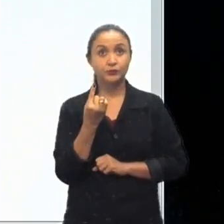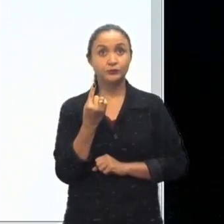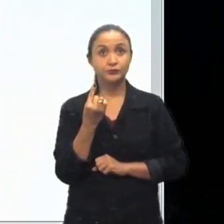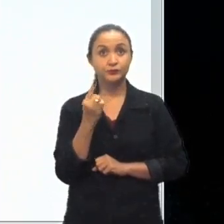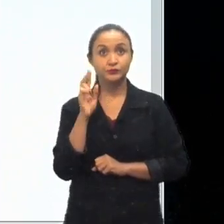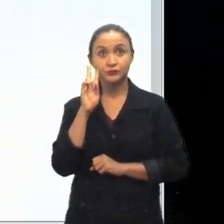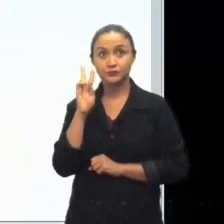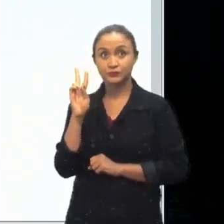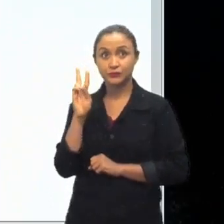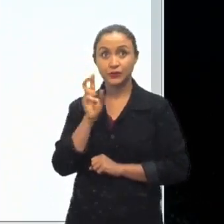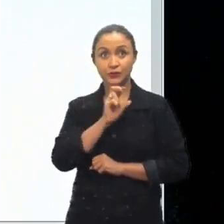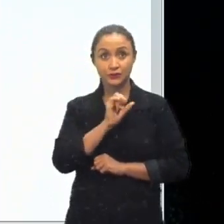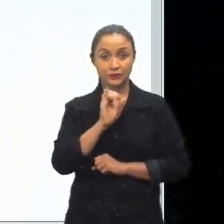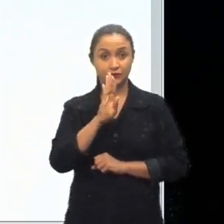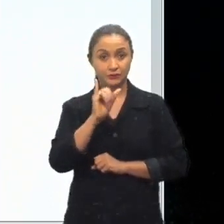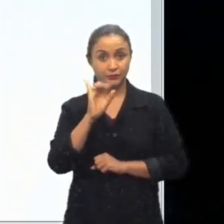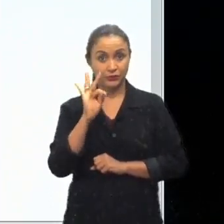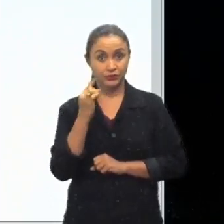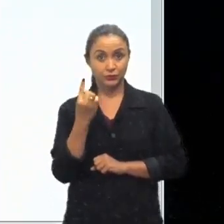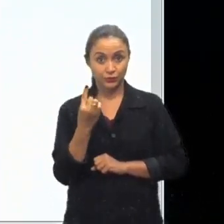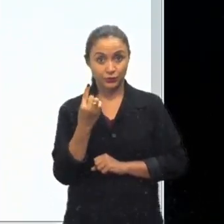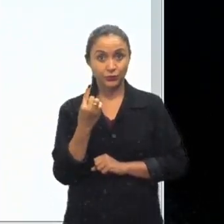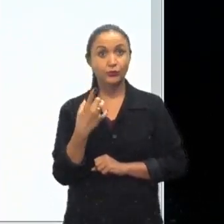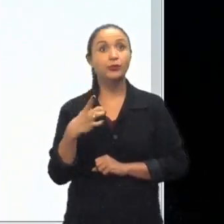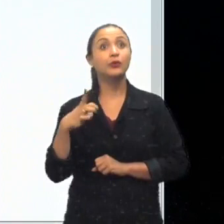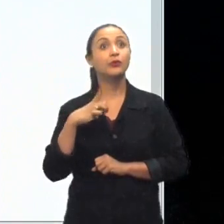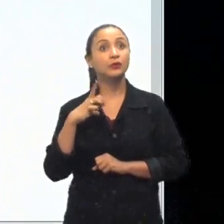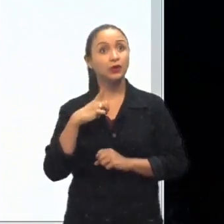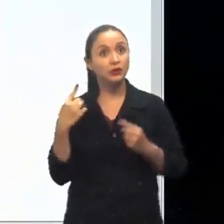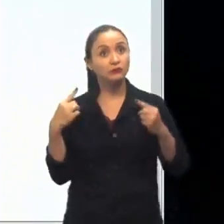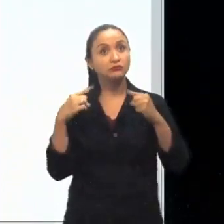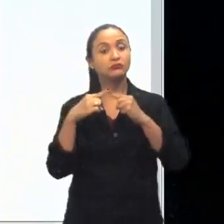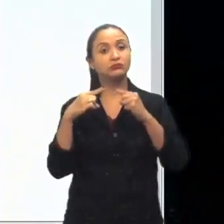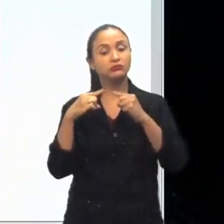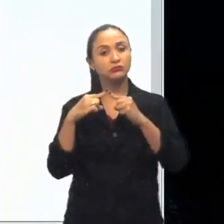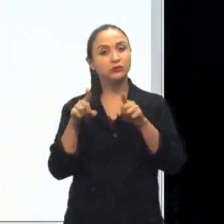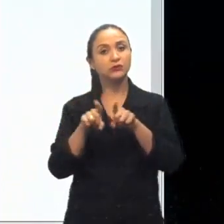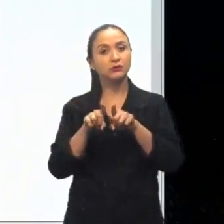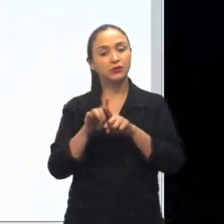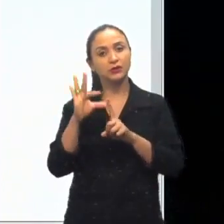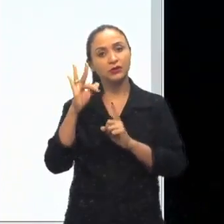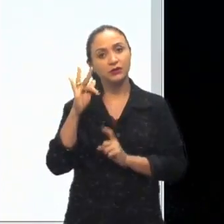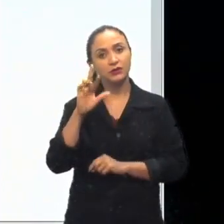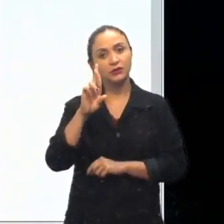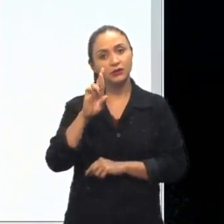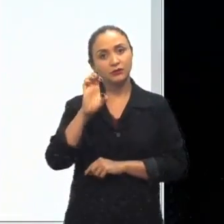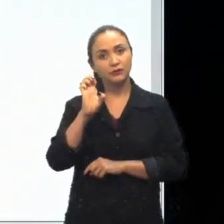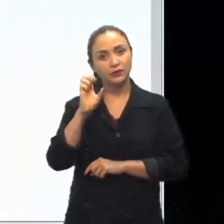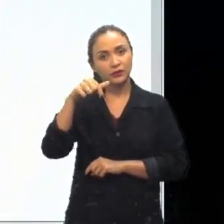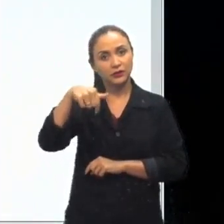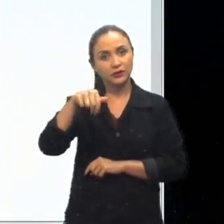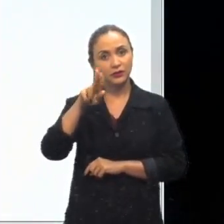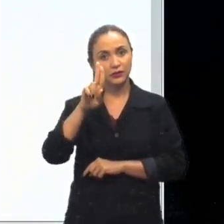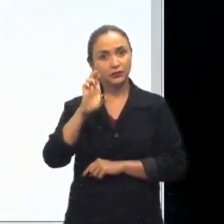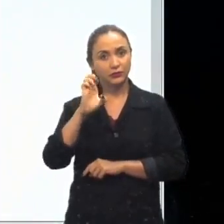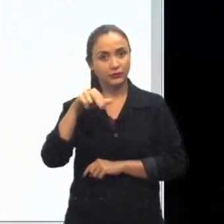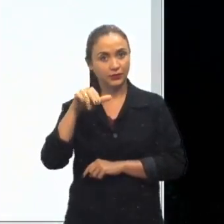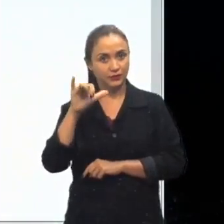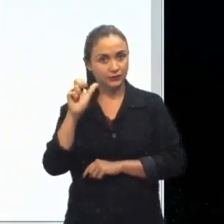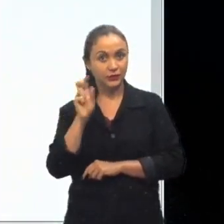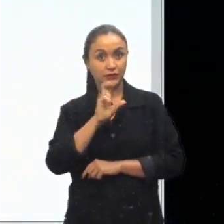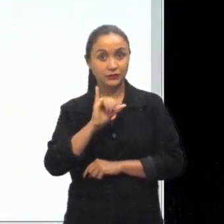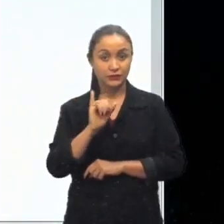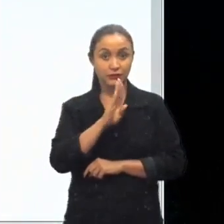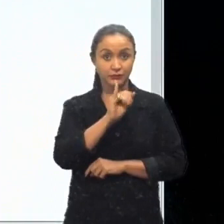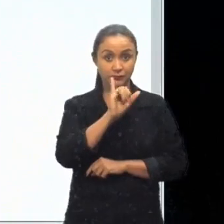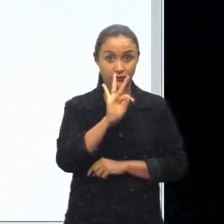aqui, quando o bit é 1, o sinal tem uma determinada frequência. E quando o bit é 2, ele